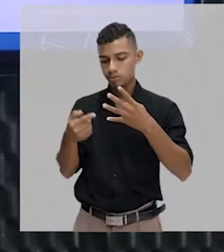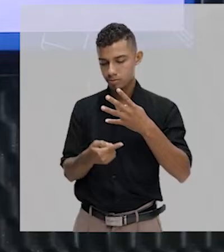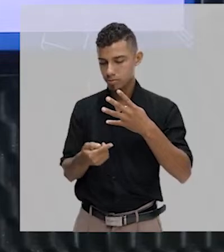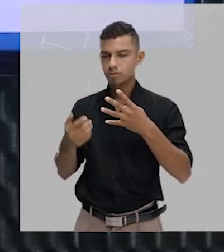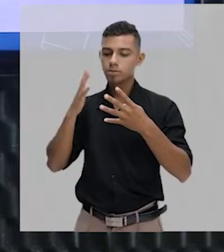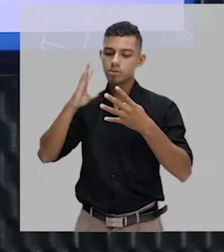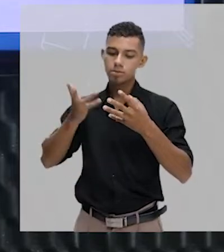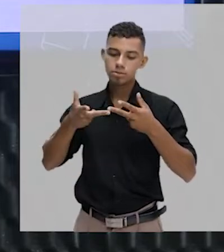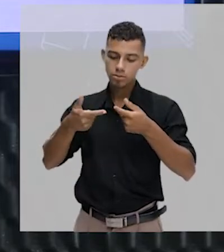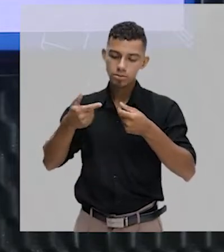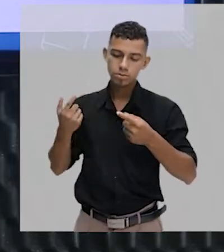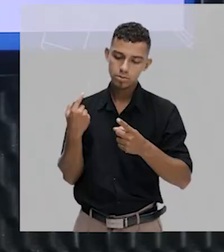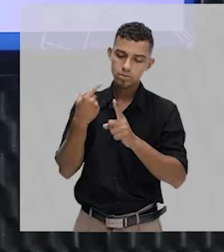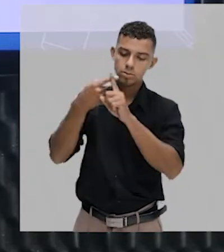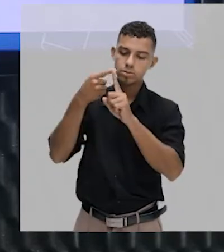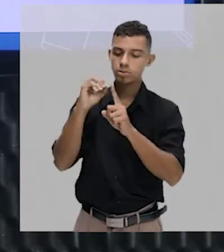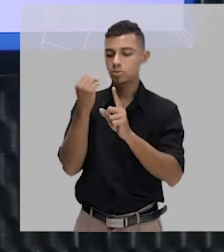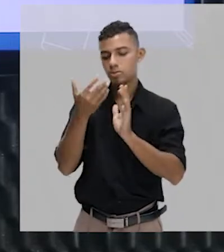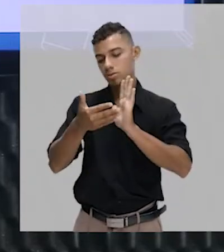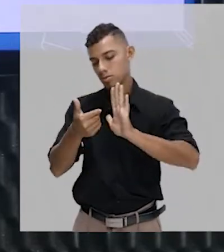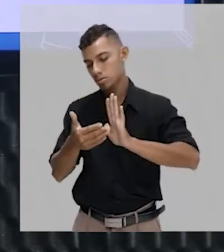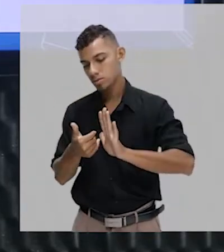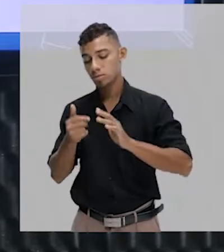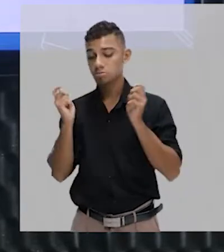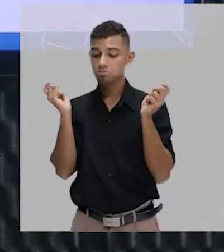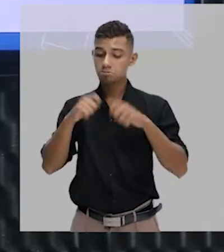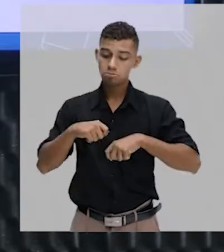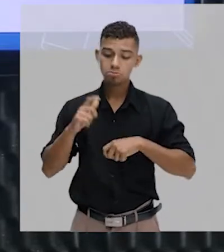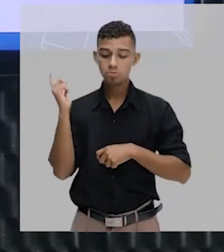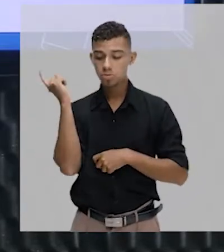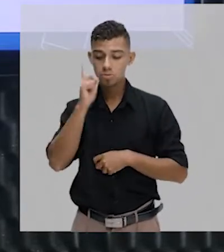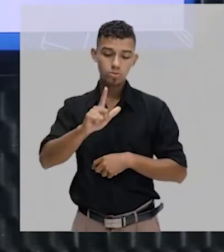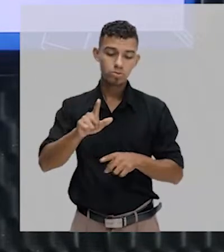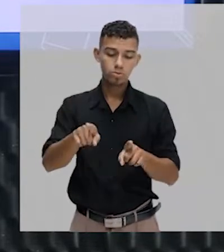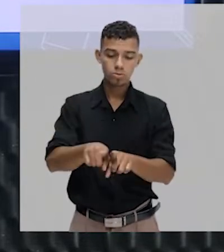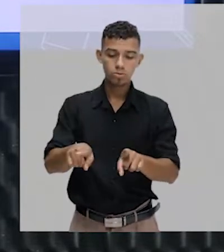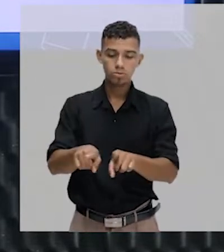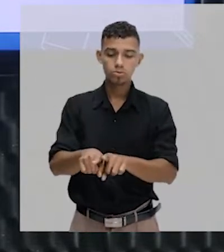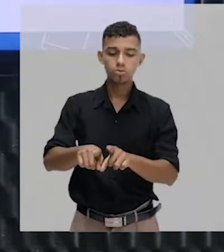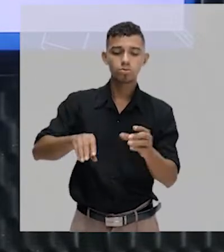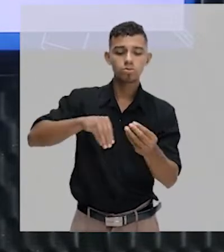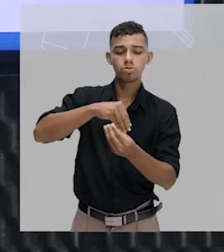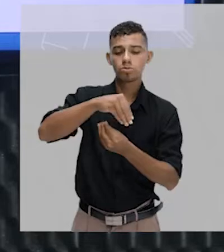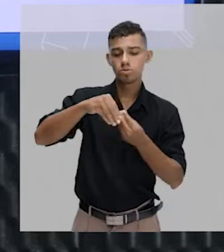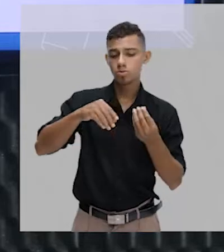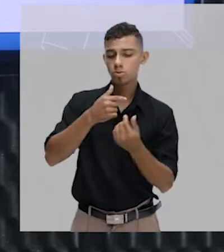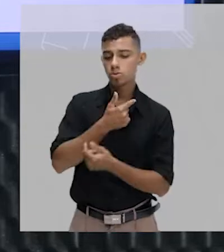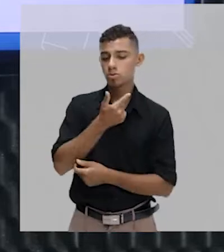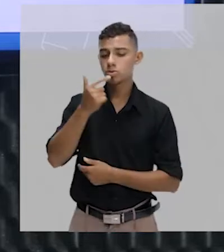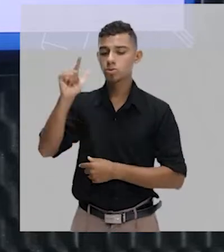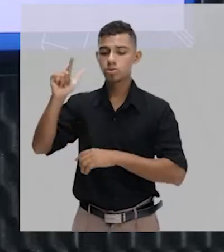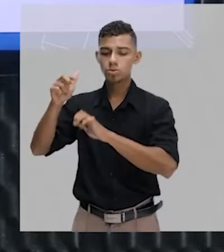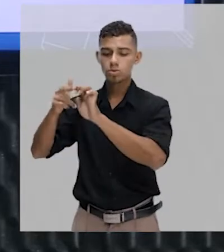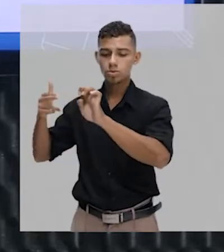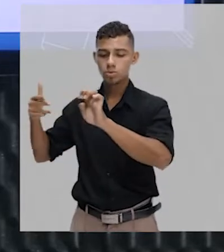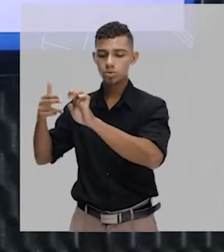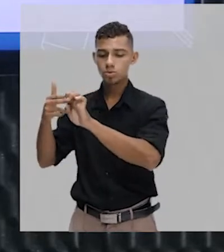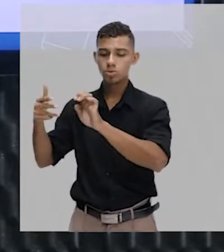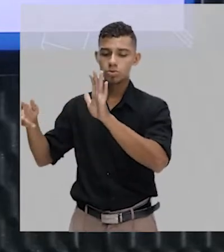qualidades, certo? Isso também seria possível misturando-se um outro elemento em